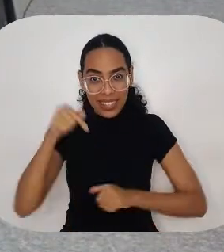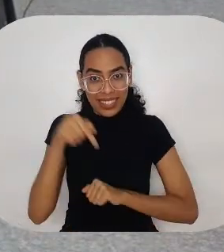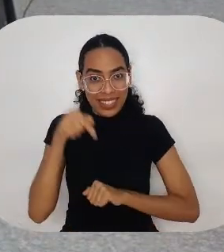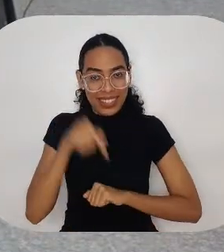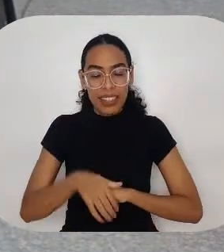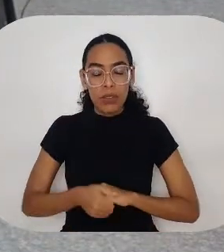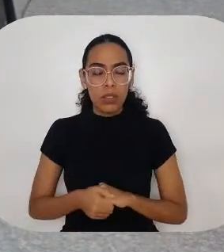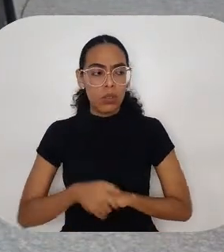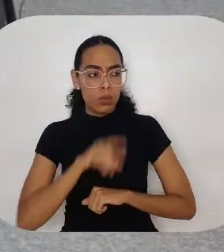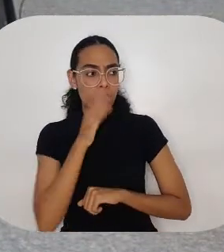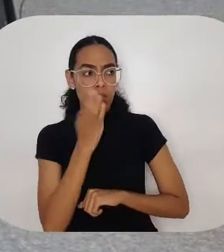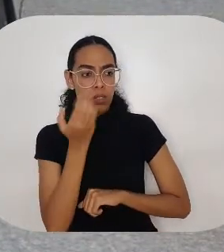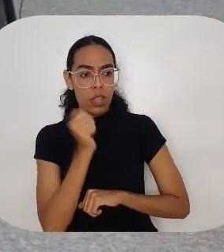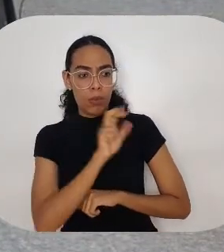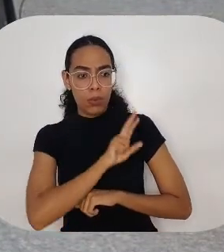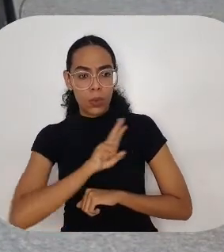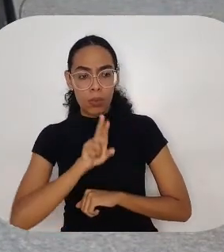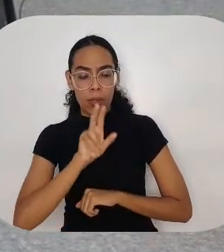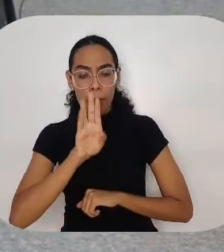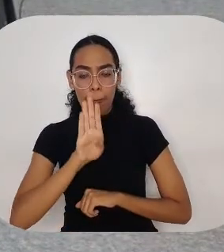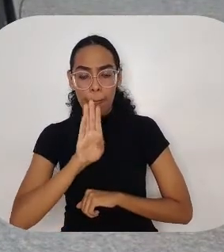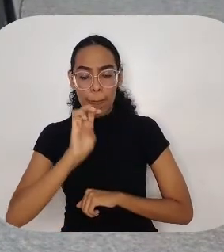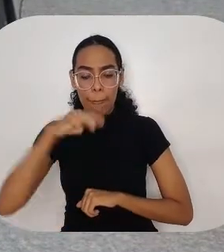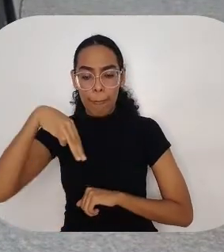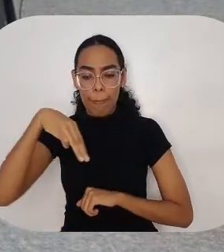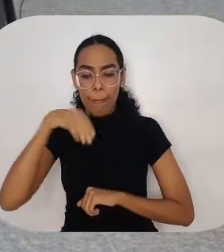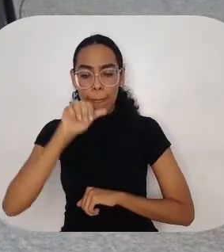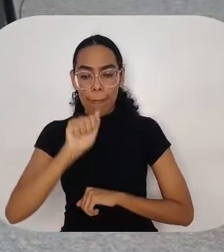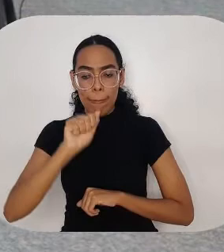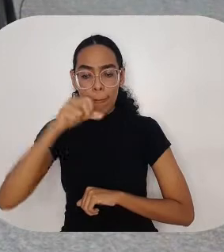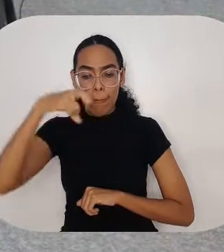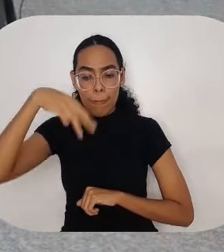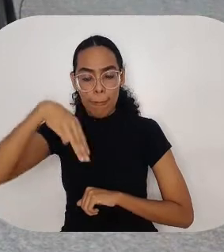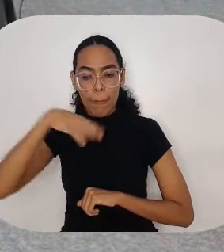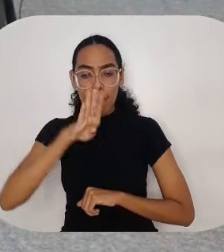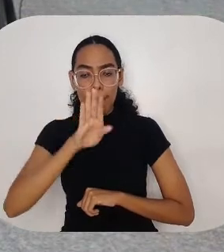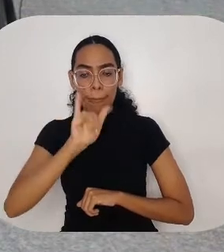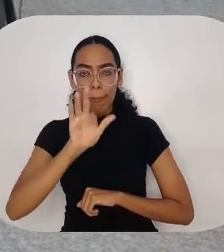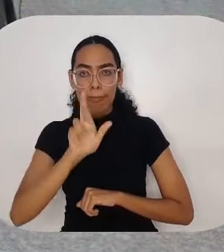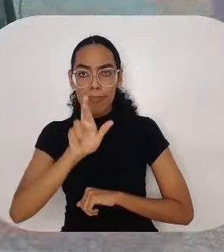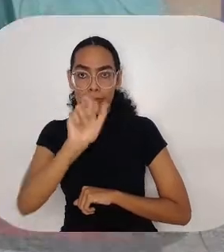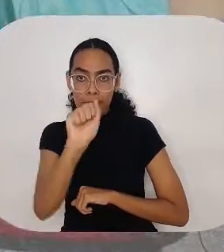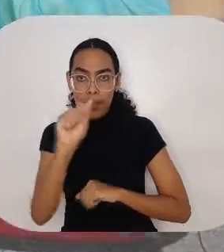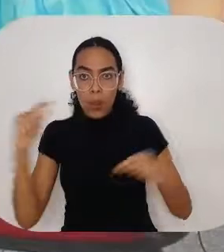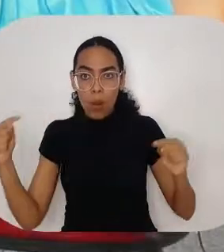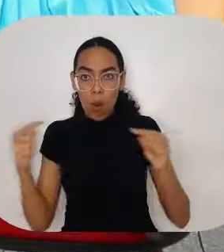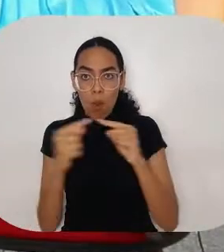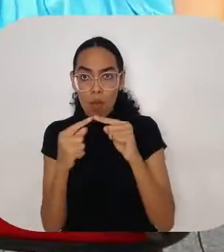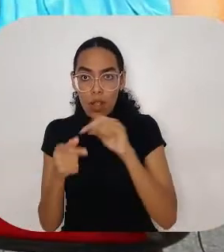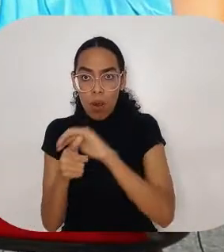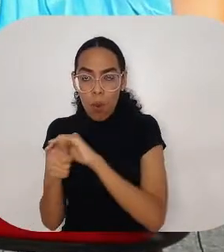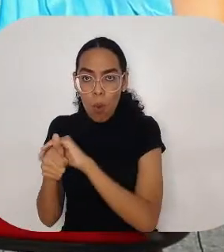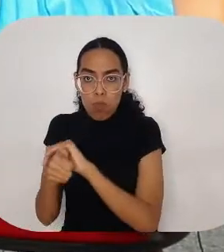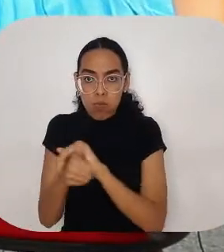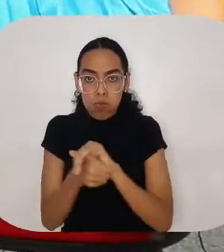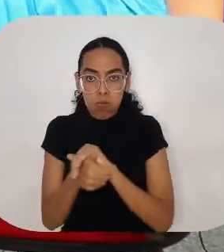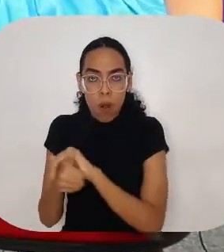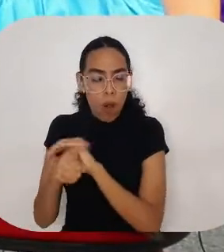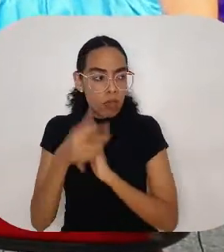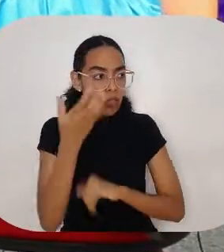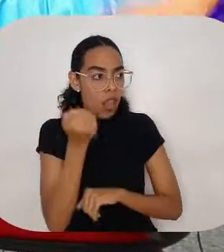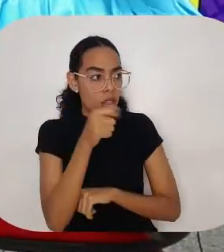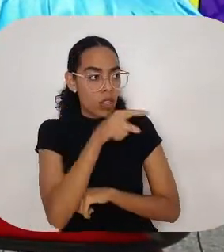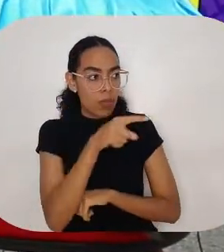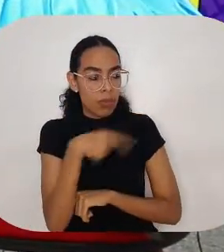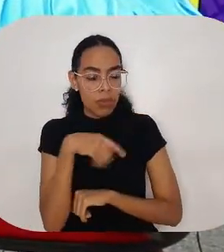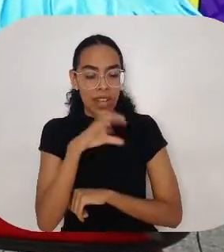algum acaso, o que é um mambira? Aí não sei. Mambira é um tamanduá. Você sabe o que é um